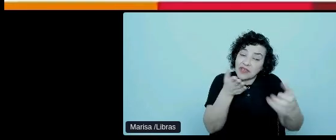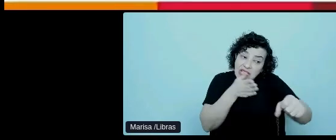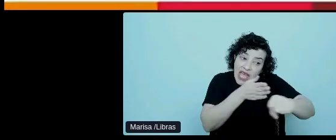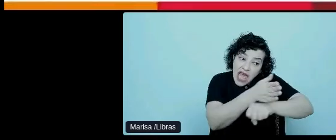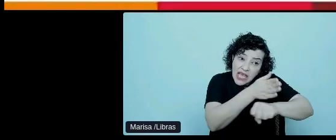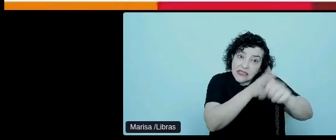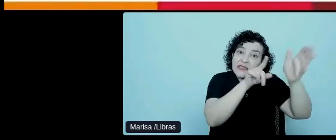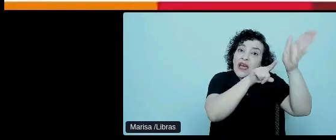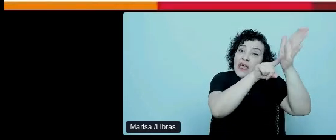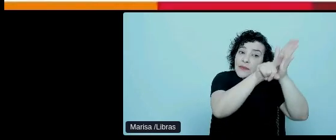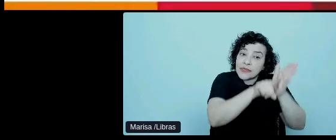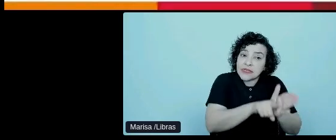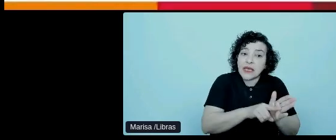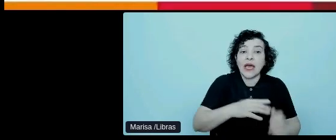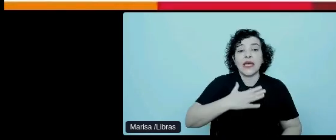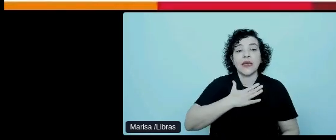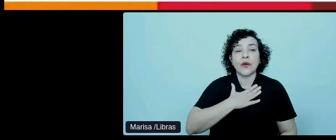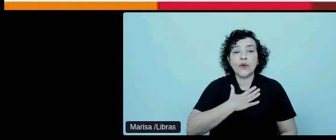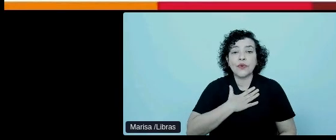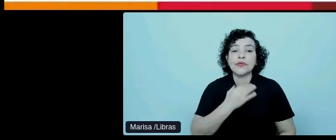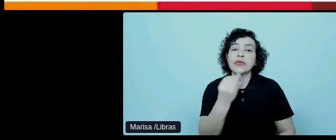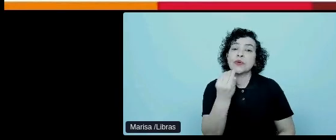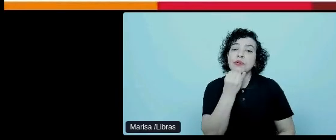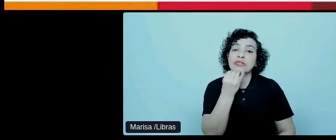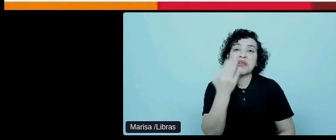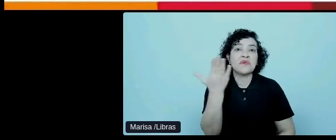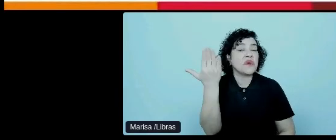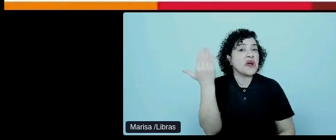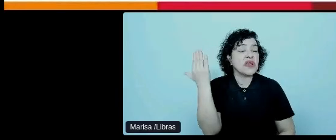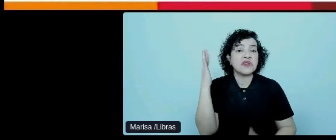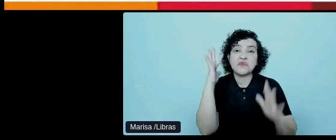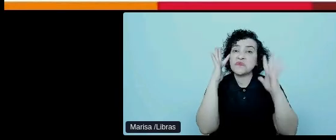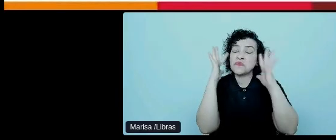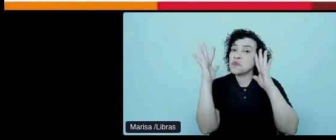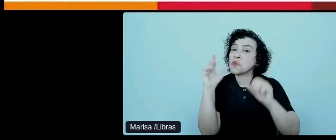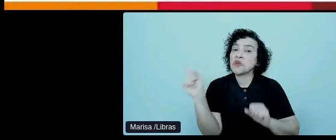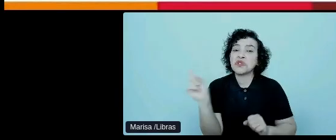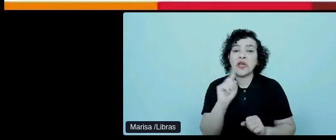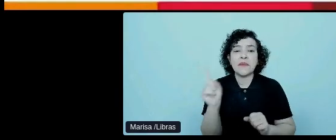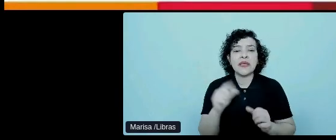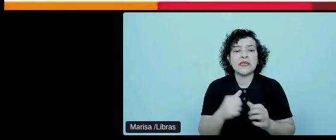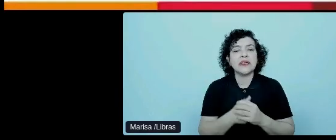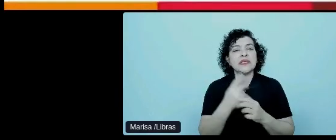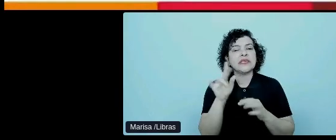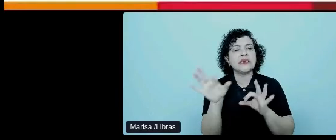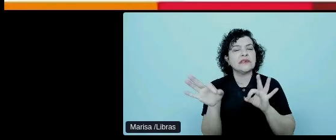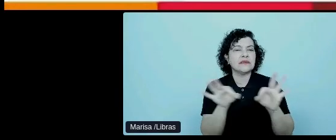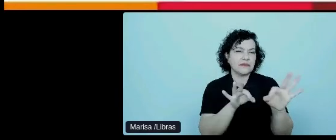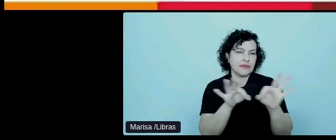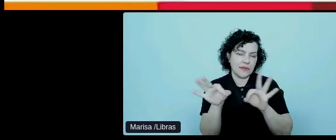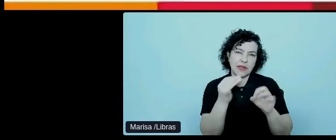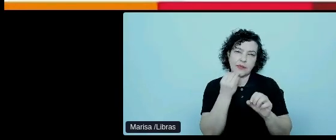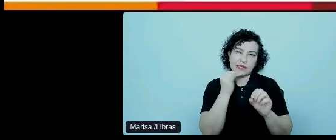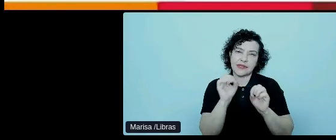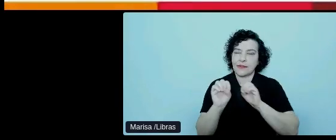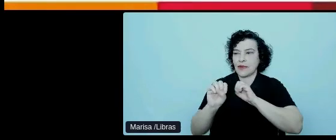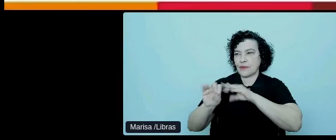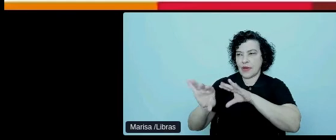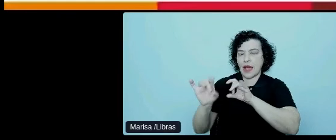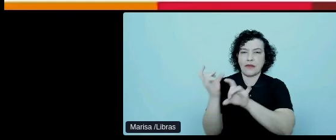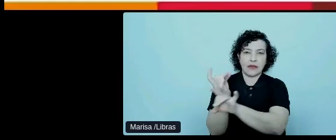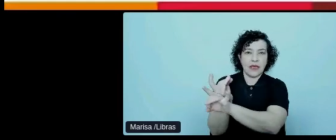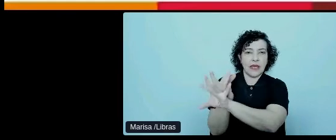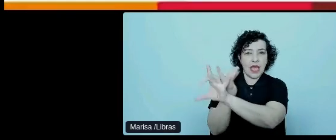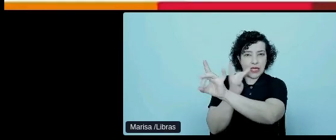eu gostei muito desse exemplo que eu nunca tinha pensado. Quando você está fazendo uma aula EAD, né, e-learning, que eles chamam,